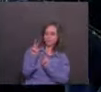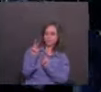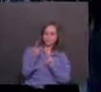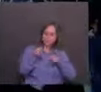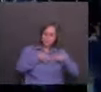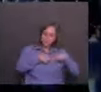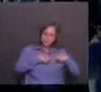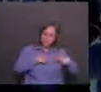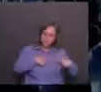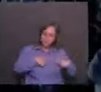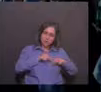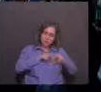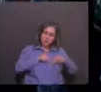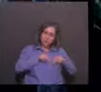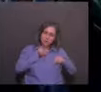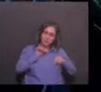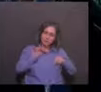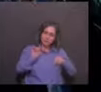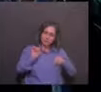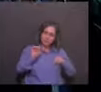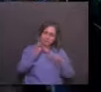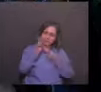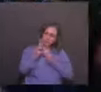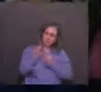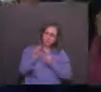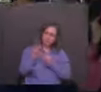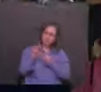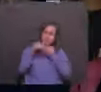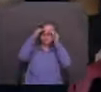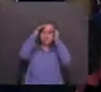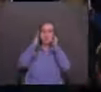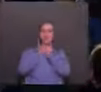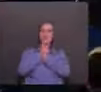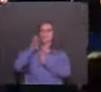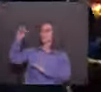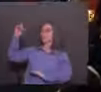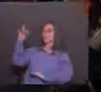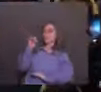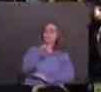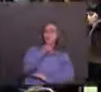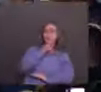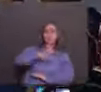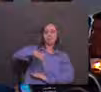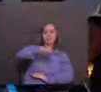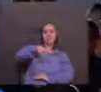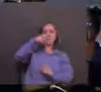imaculado, que aqui em Fátima se apresentou como caminho que nos conduz até Deus.